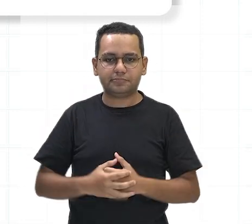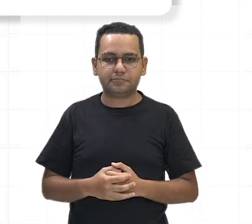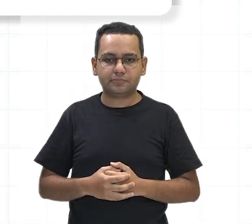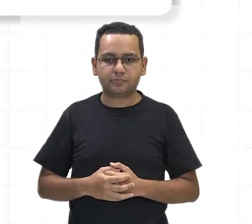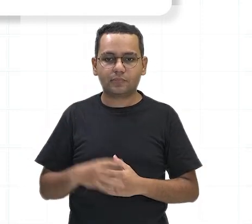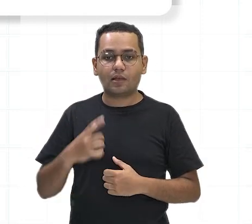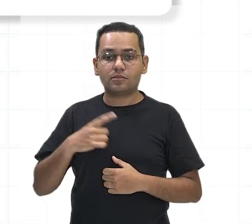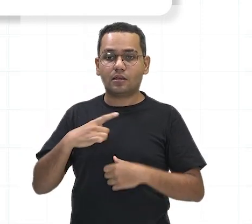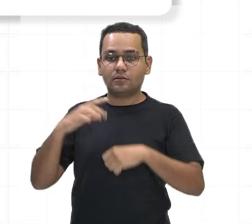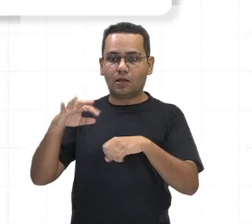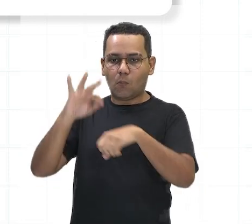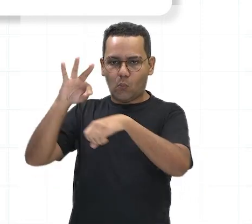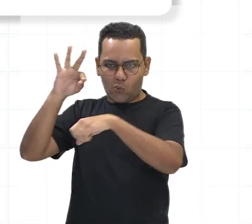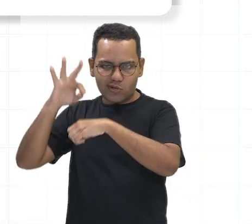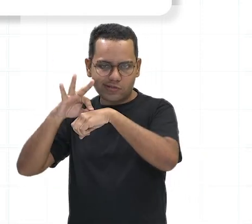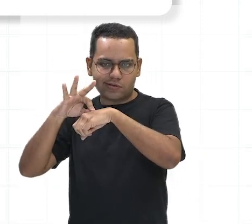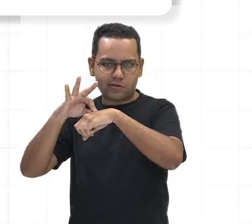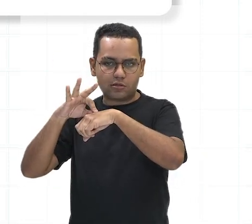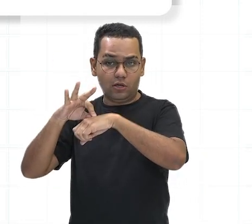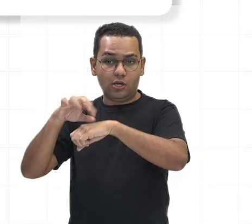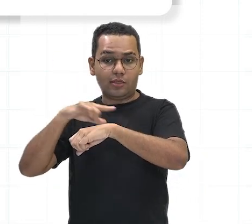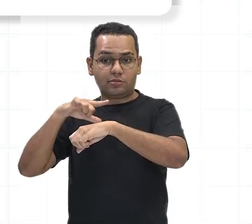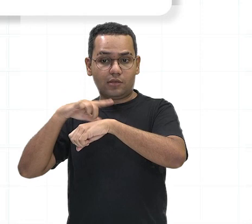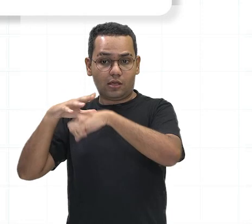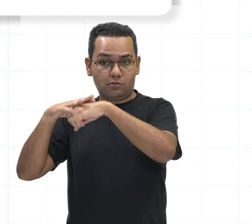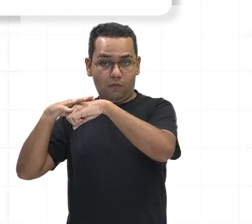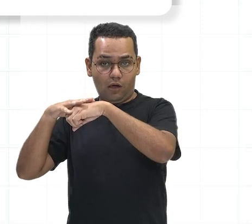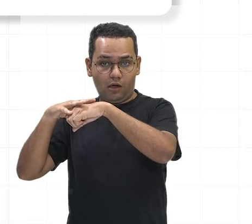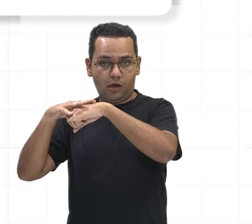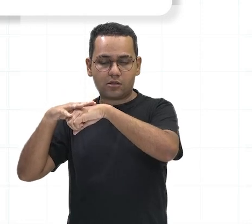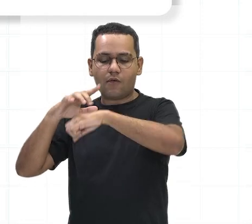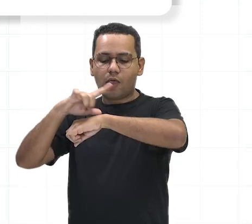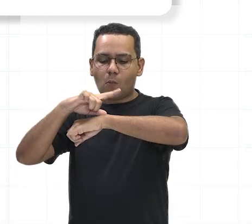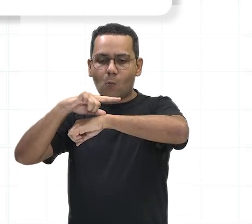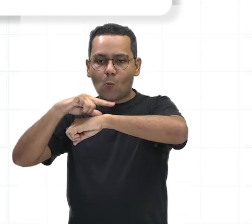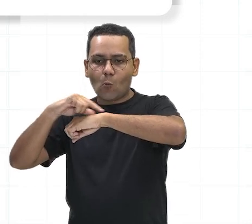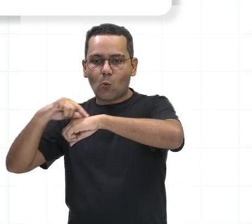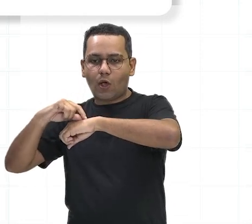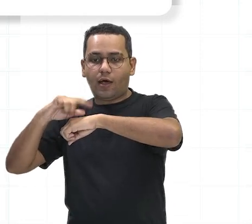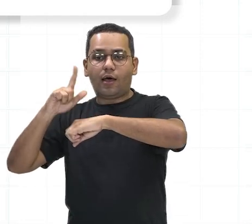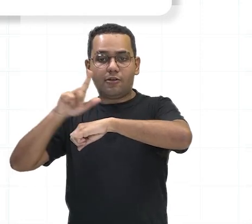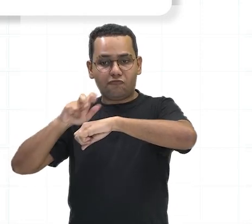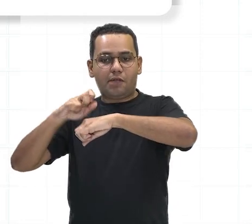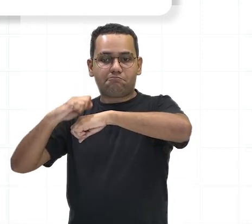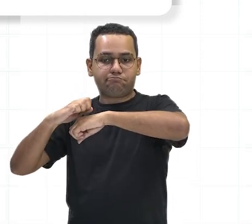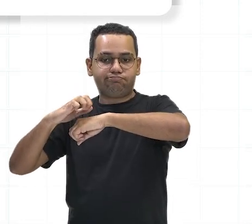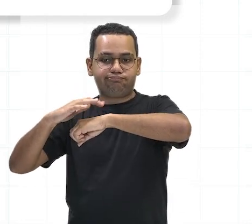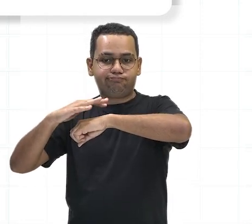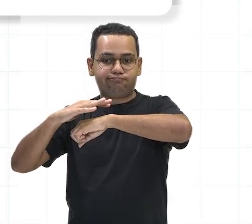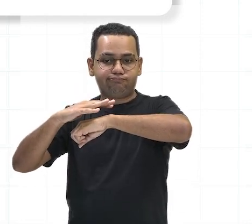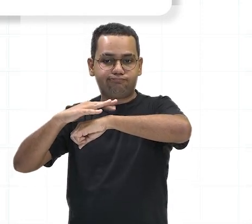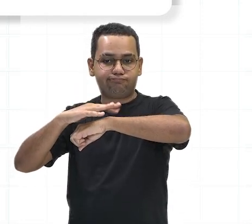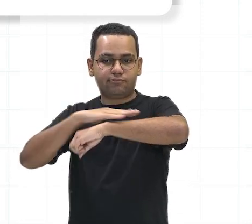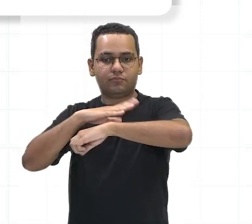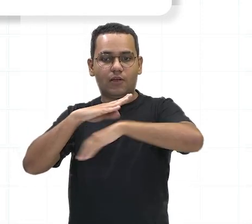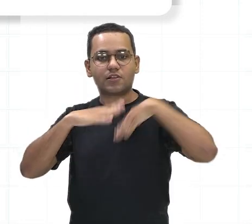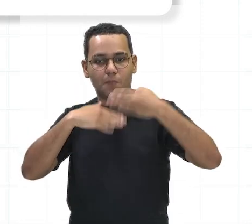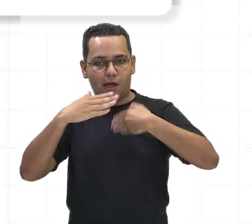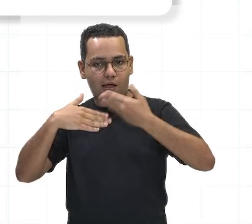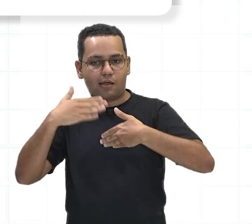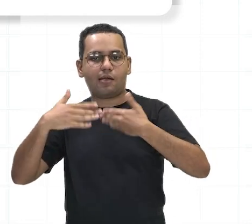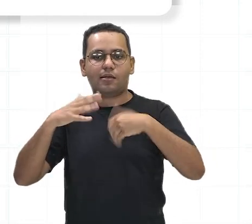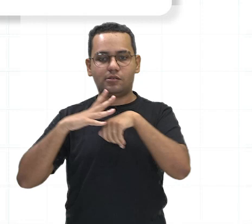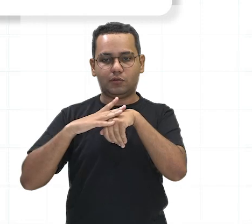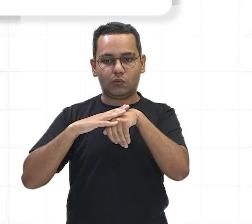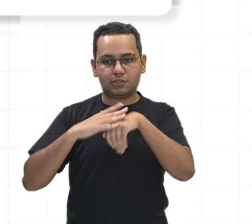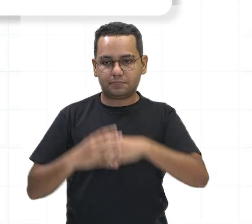o primeiro mosquito infectado, vai se alimentar do sangue de uma pessoa e começa então a fazer o desenvolvimento